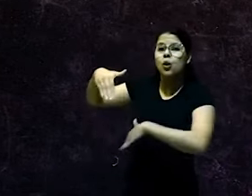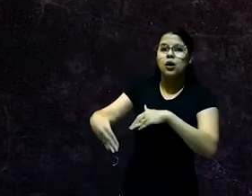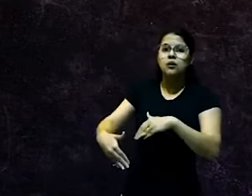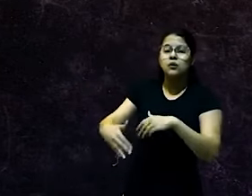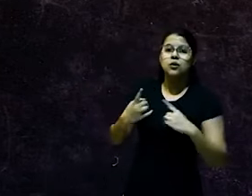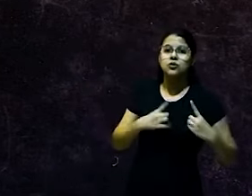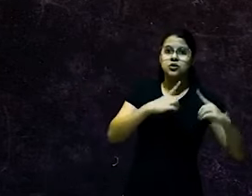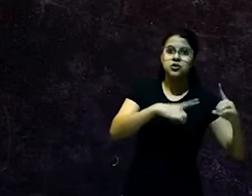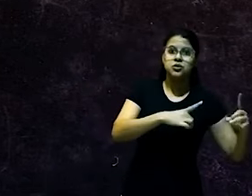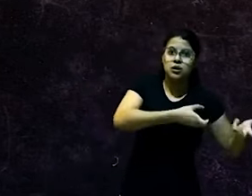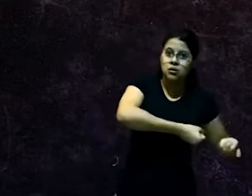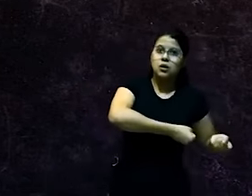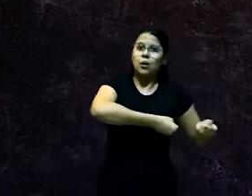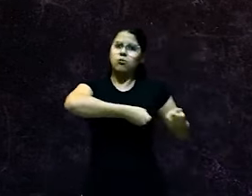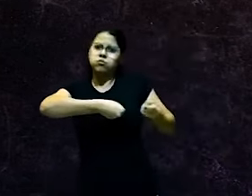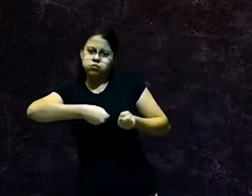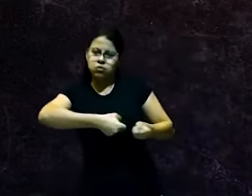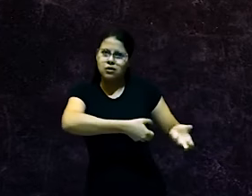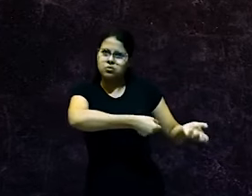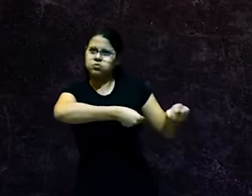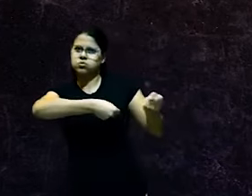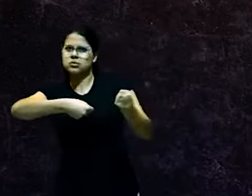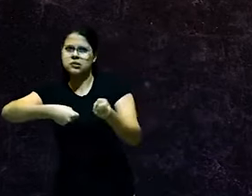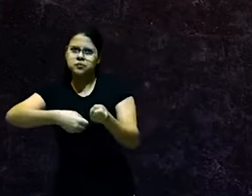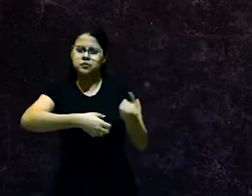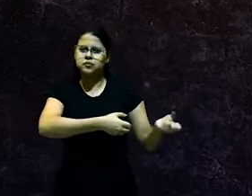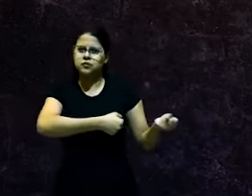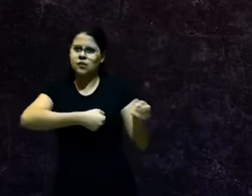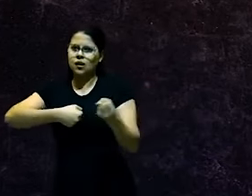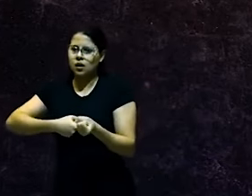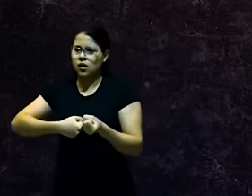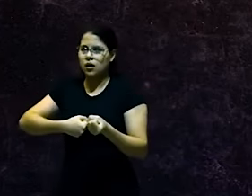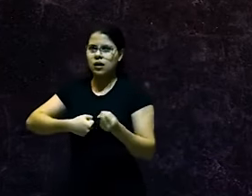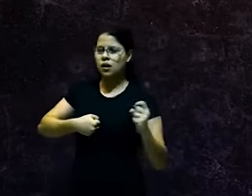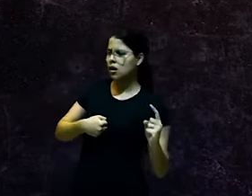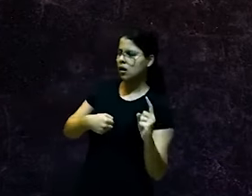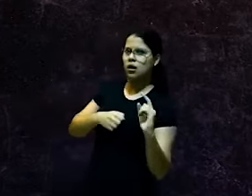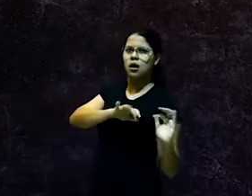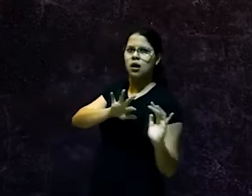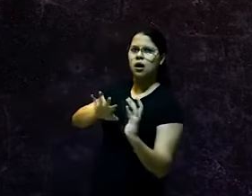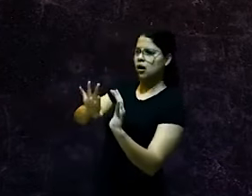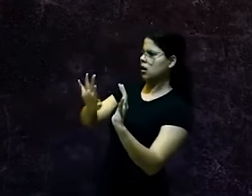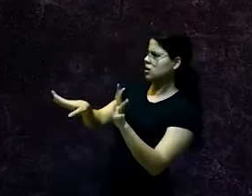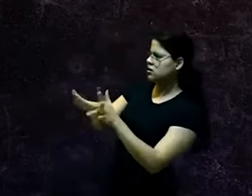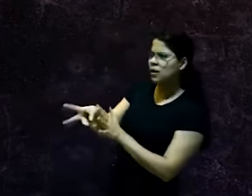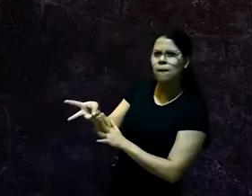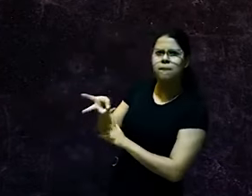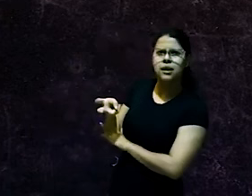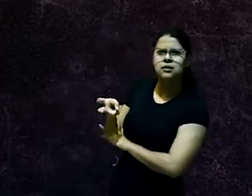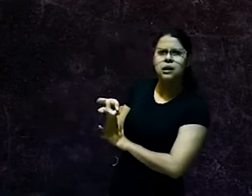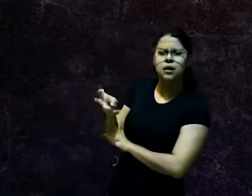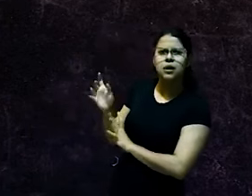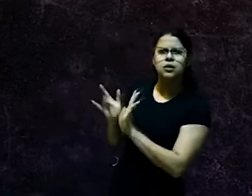estavam somente a Uns 90 M da margem ao saltarem em terra viram ali umas Brasas com peixes por cima